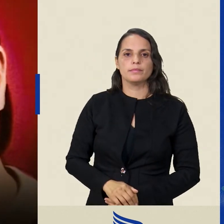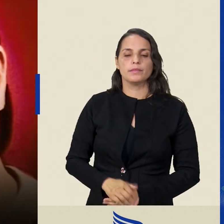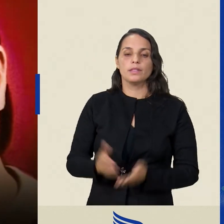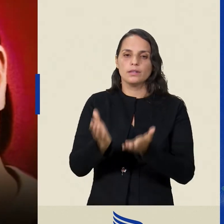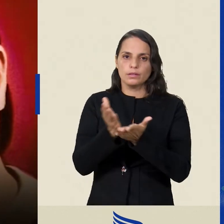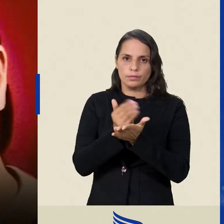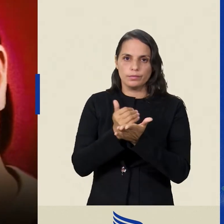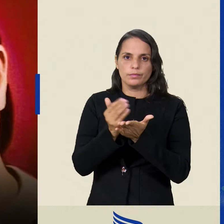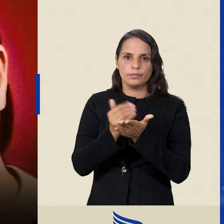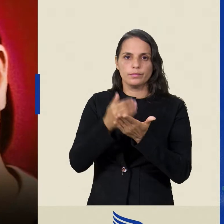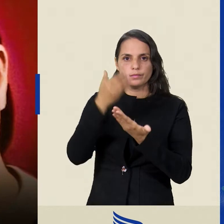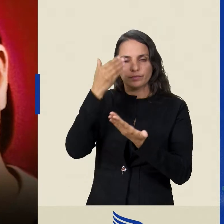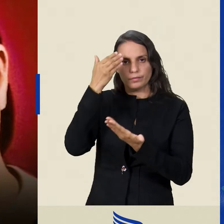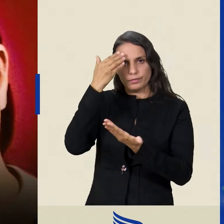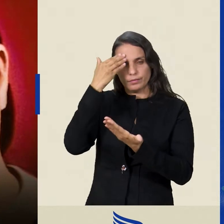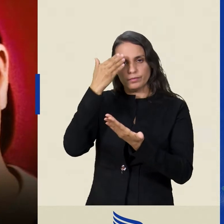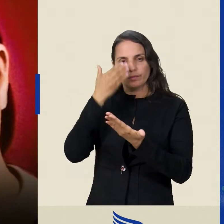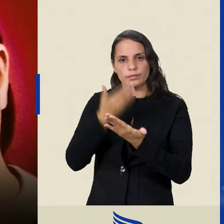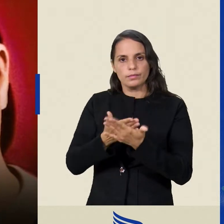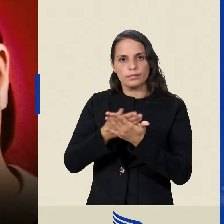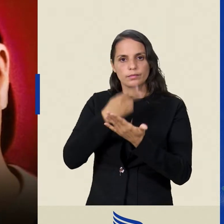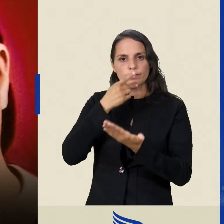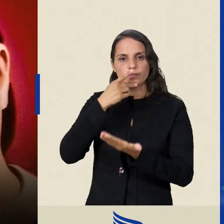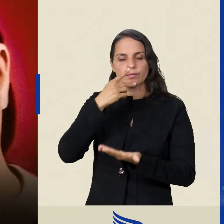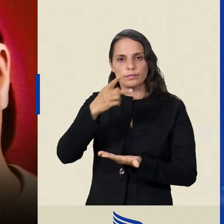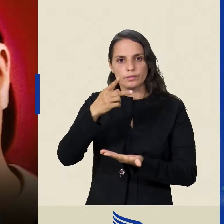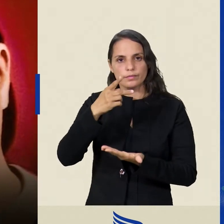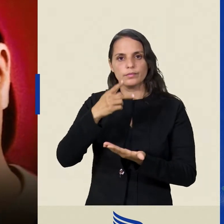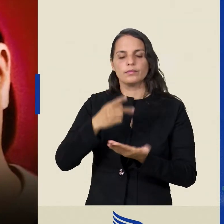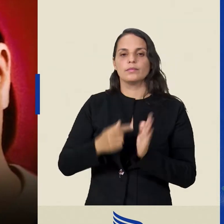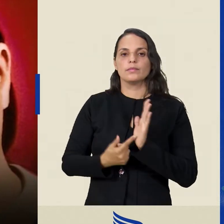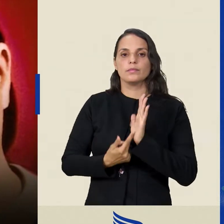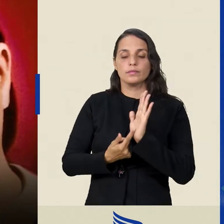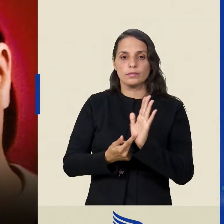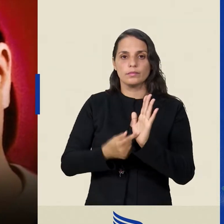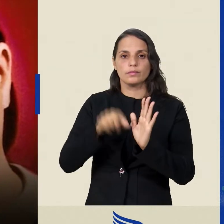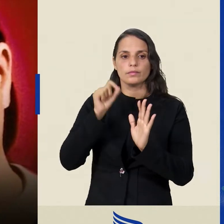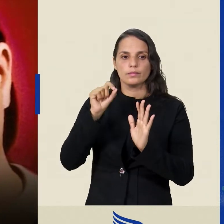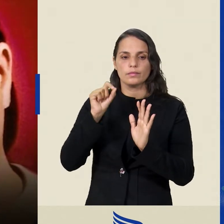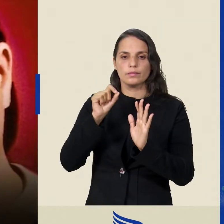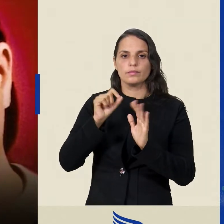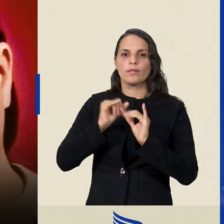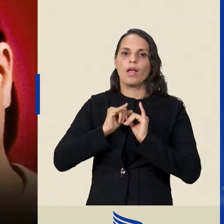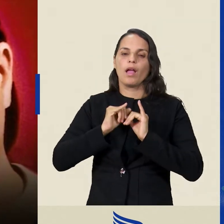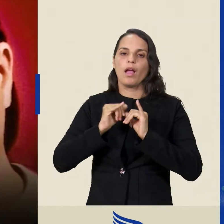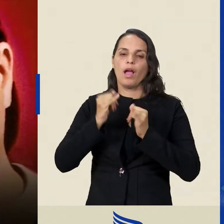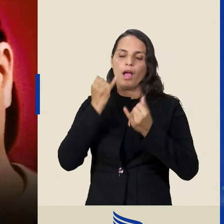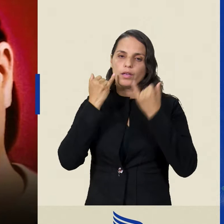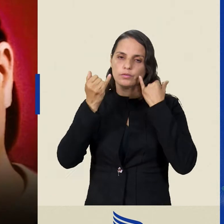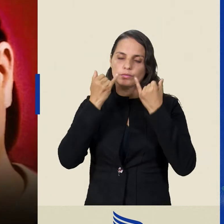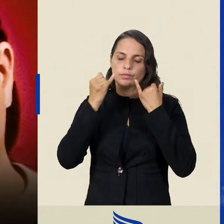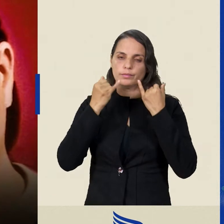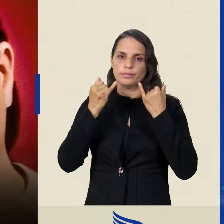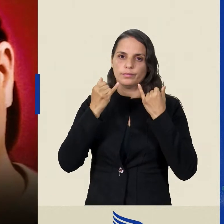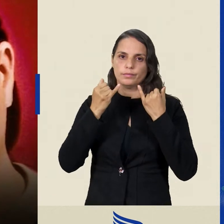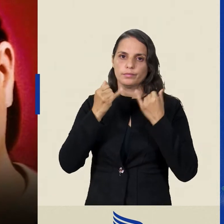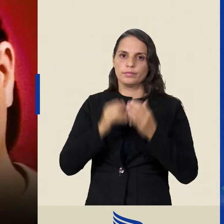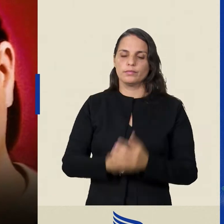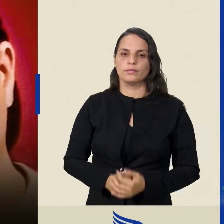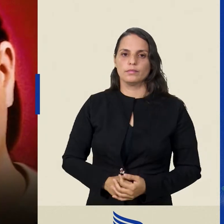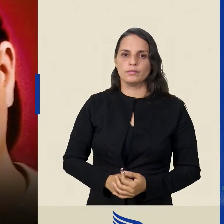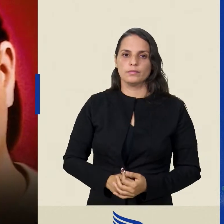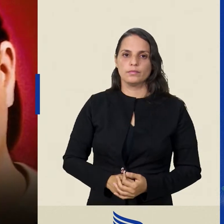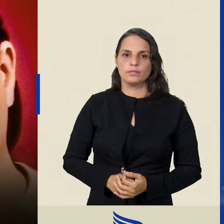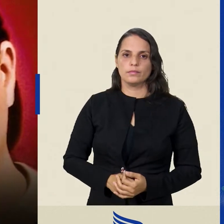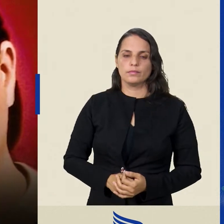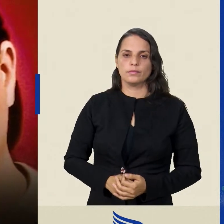Seus Profetas, páginas 59 e 60, temos a seguinte informação. A manifestação